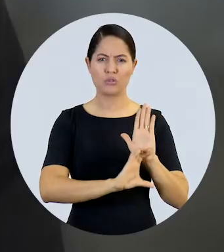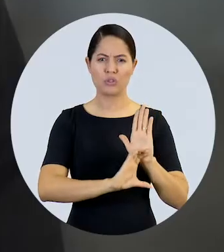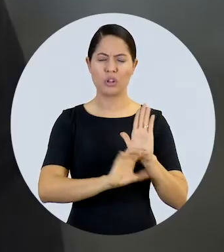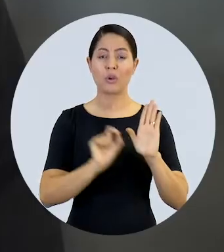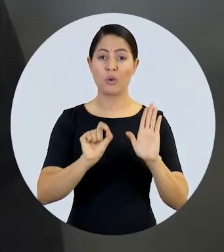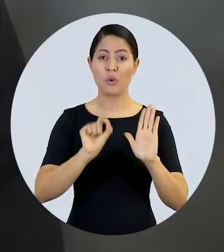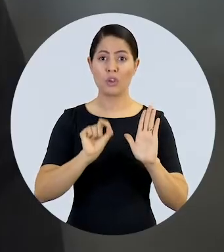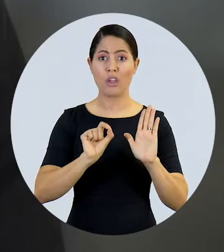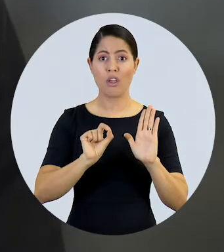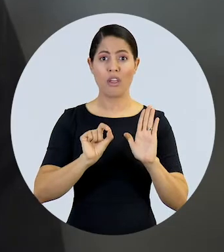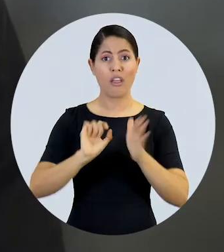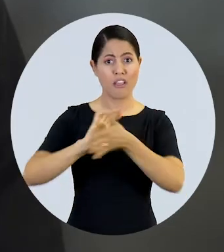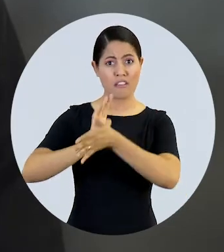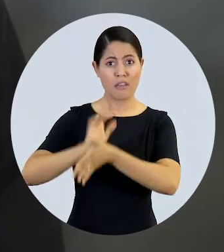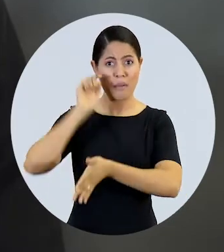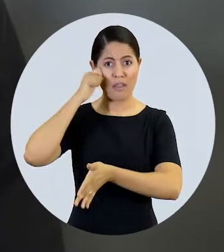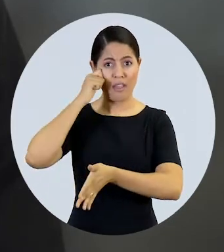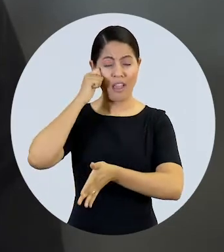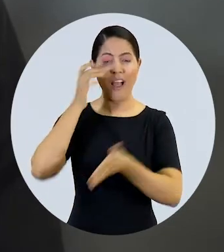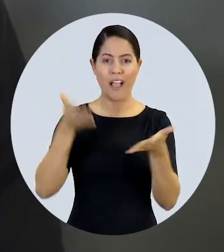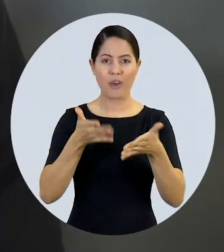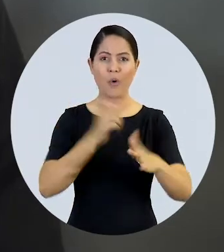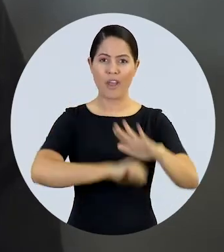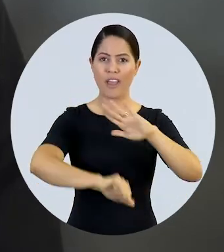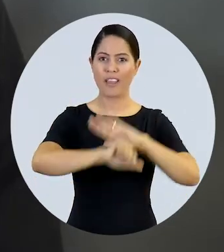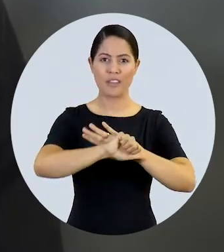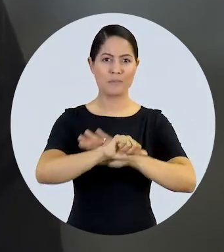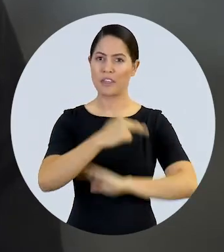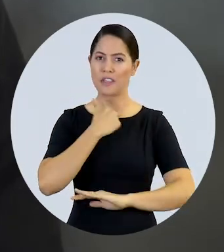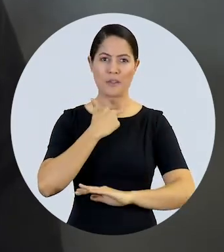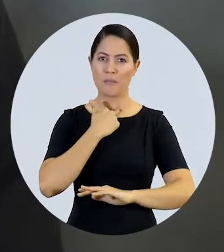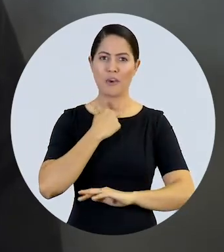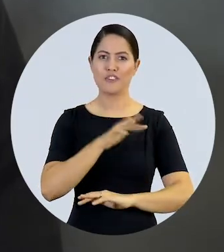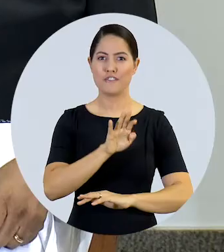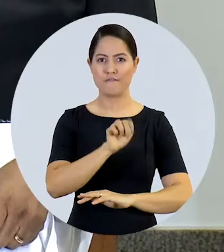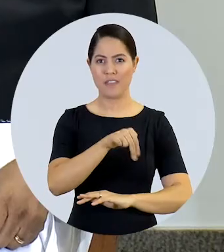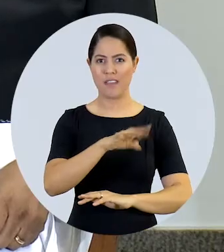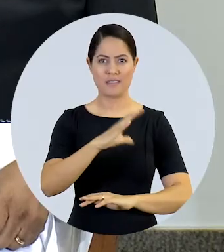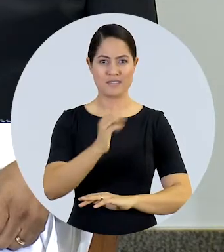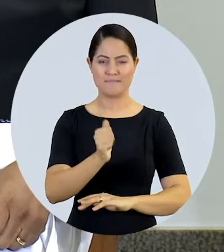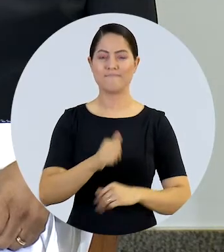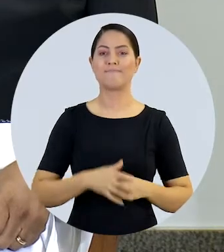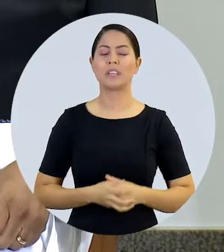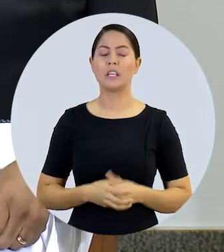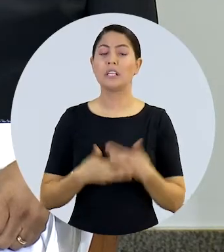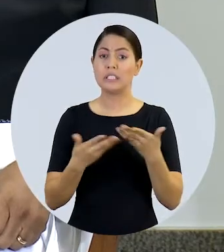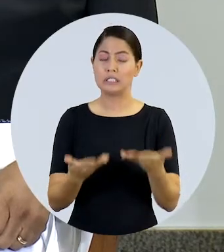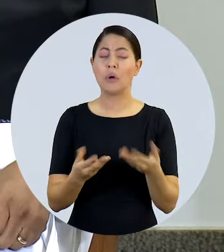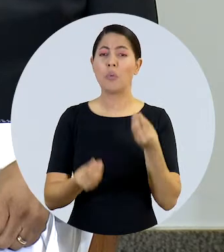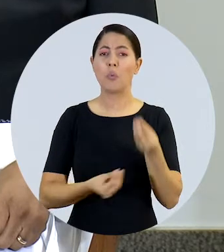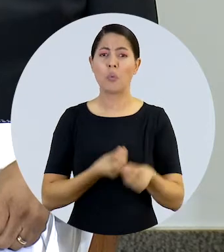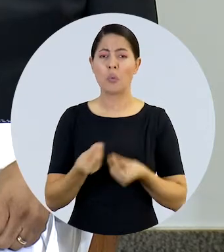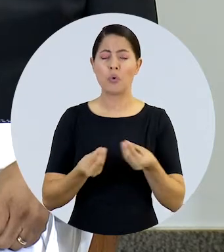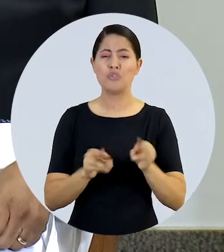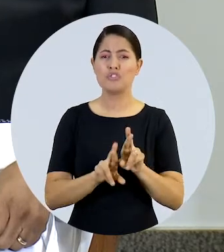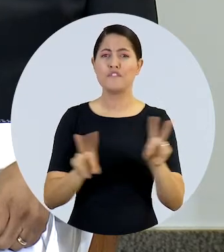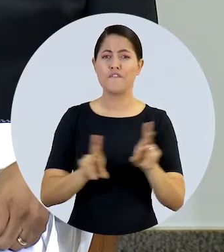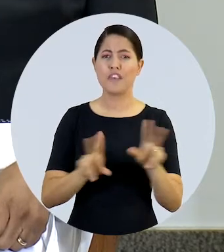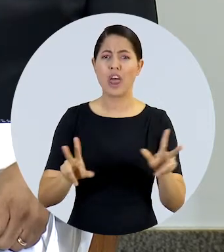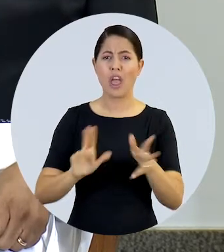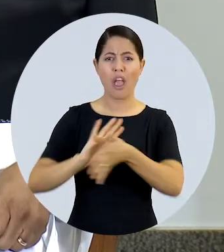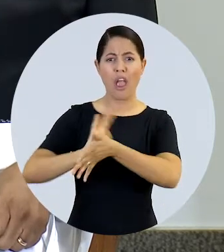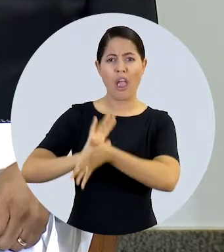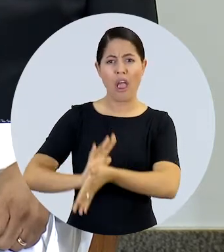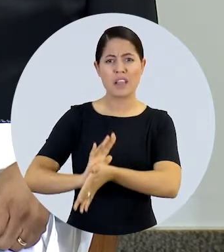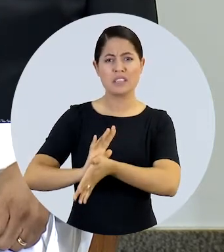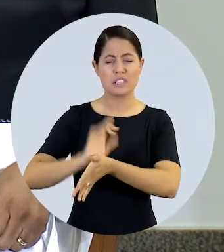emenda na qual se transformou o racismo em crime inafiançável. E, desembargadora, uma outra dúvida. Qual hoje a